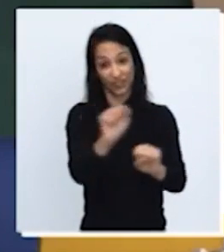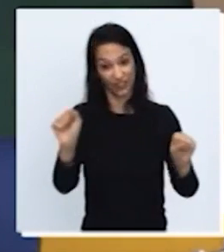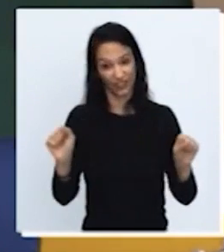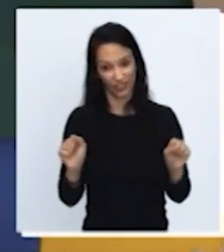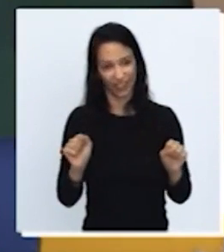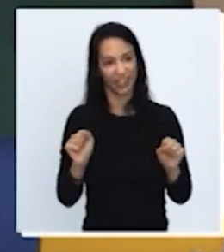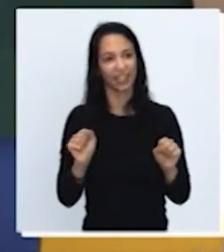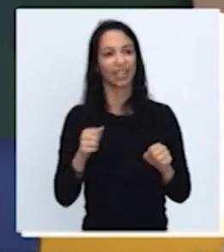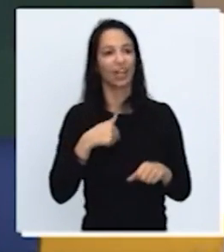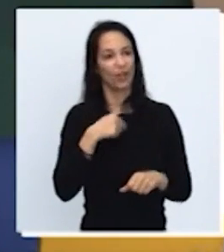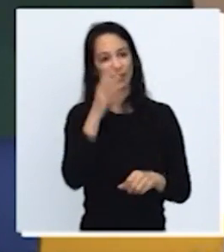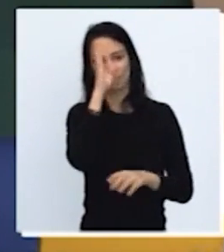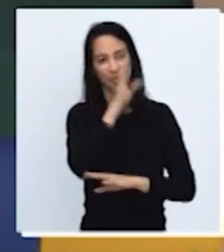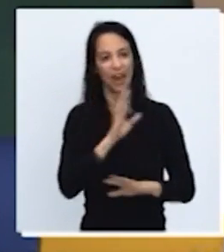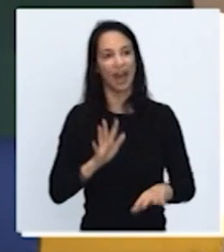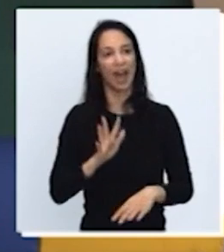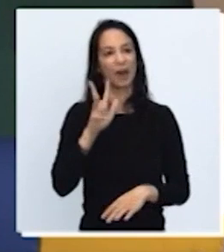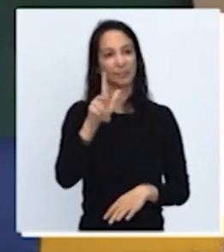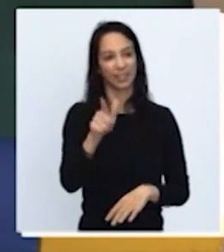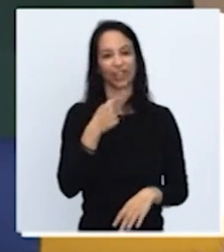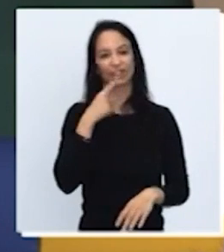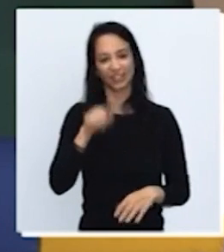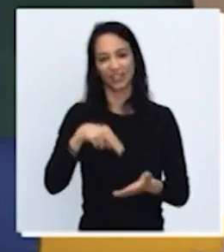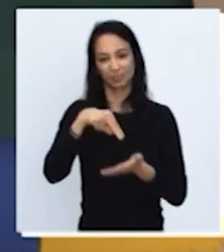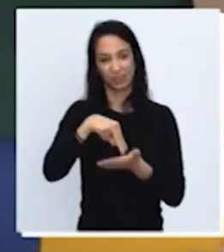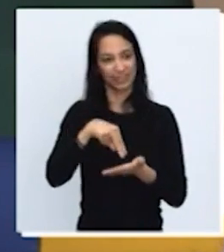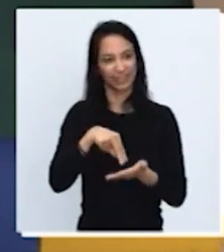Por mim, já sabem, amanhã estarei cá de novo. Beijinhos e até amanhã.